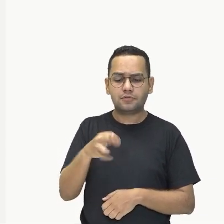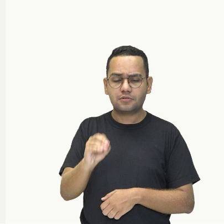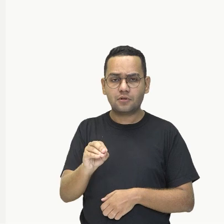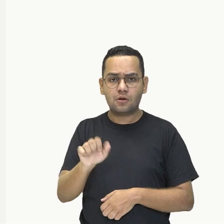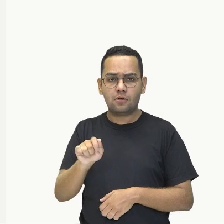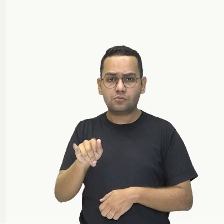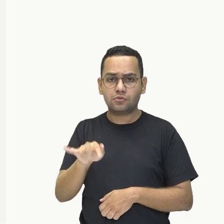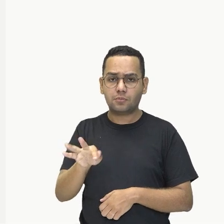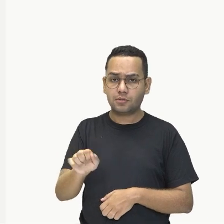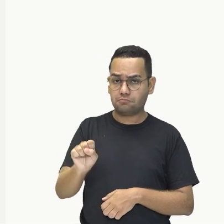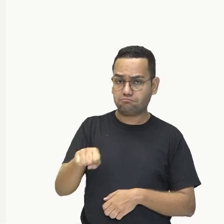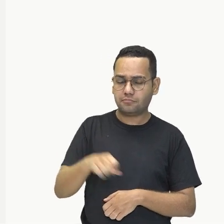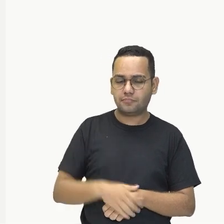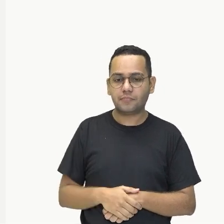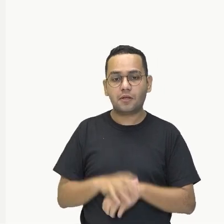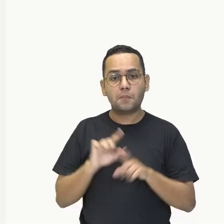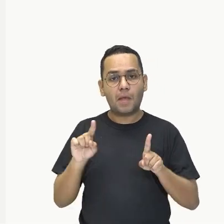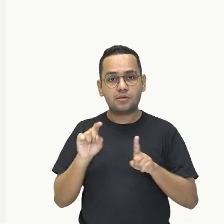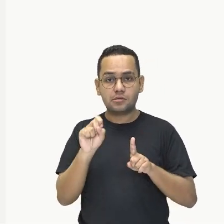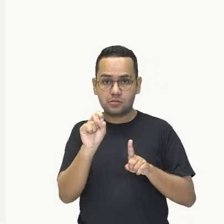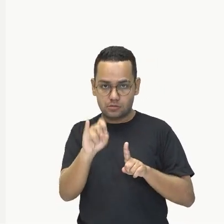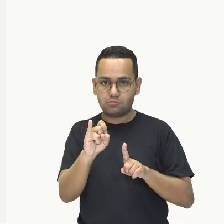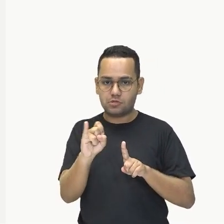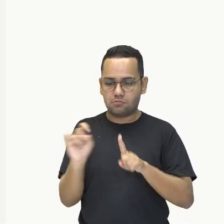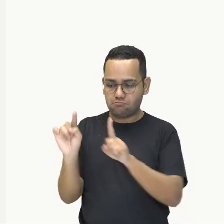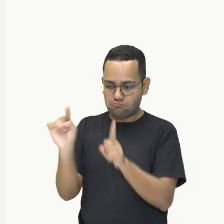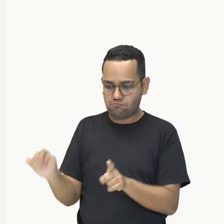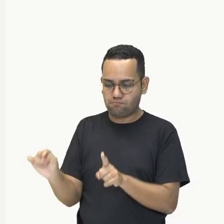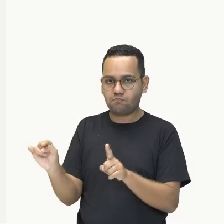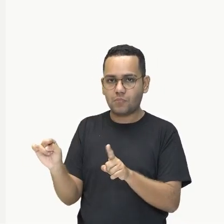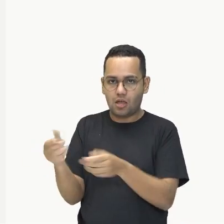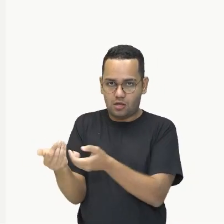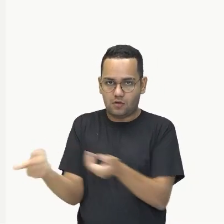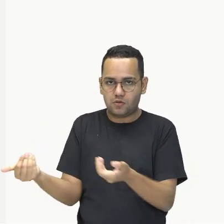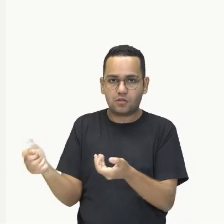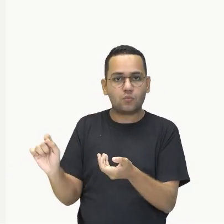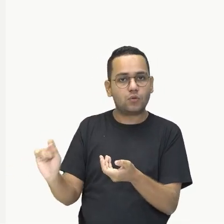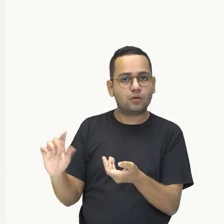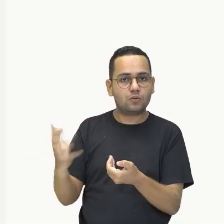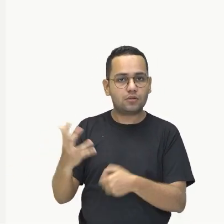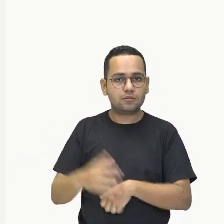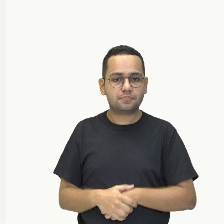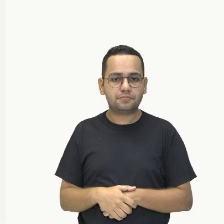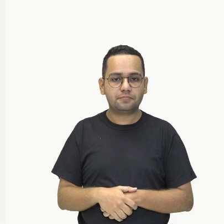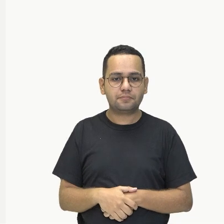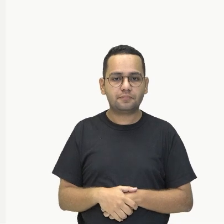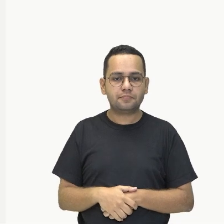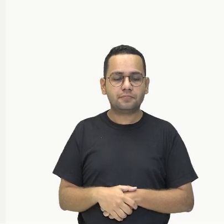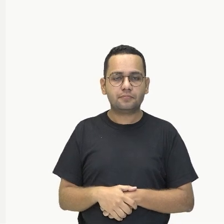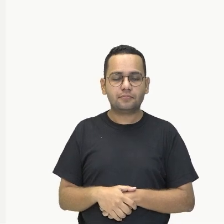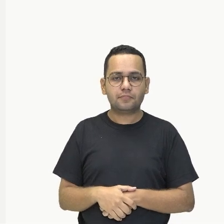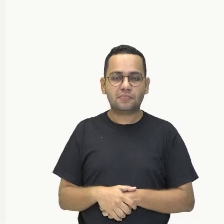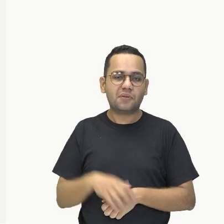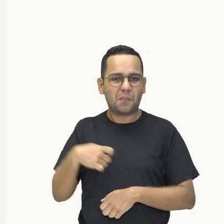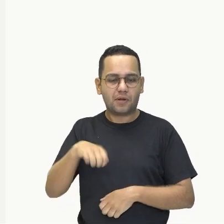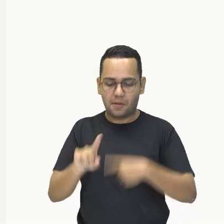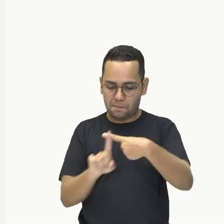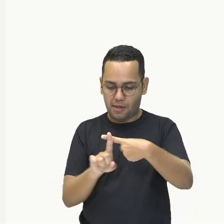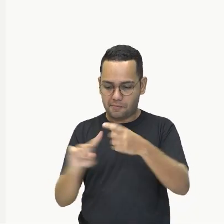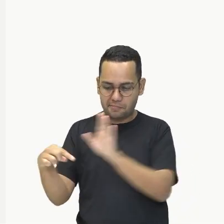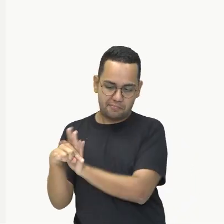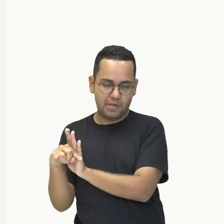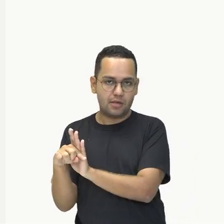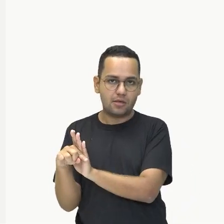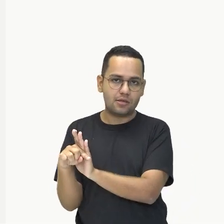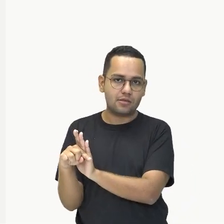que quando eu vou retirar o parêntese, o que acontece? Eu faço o jogo de sinal, ó, quando eu vou ter